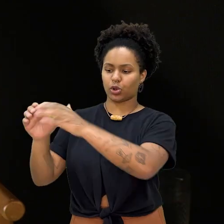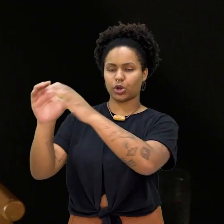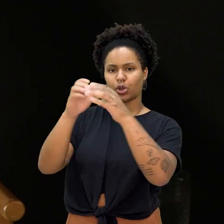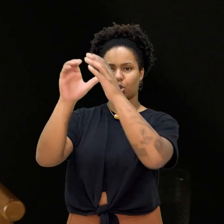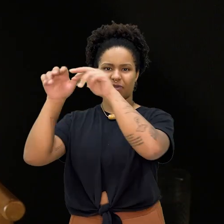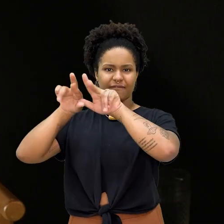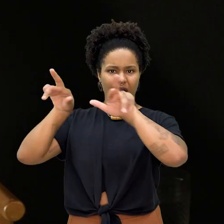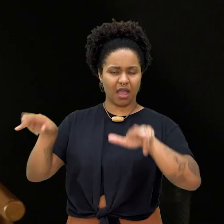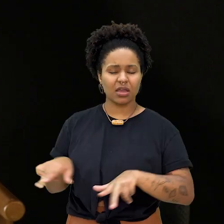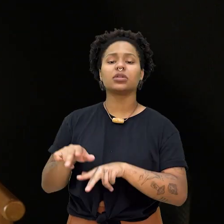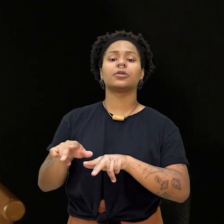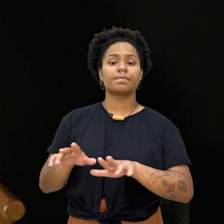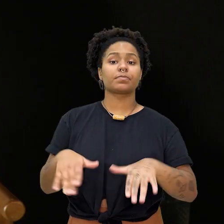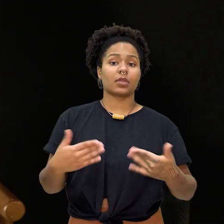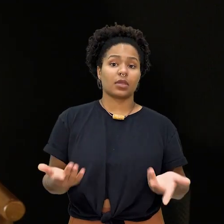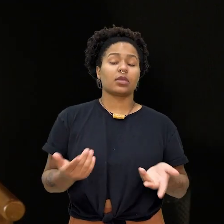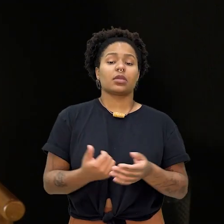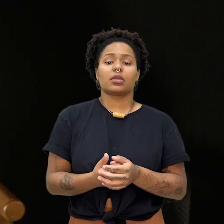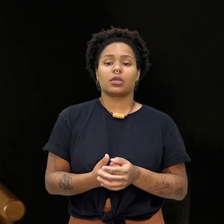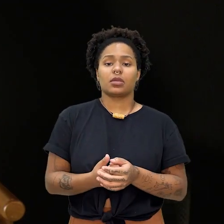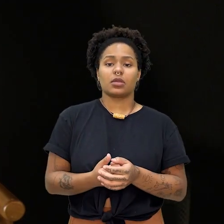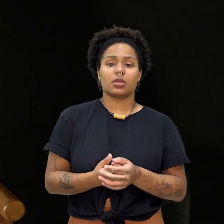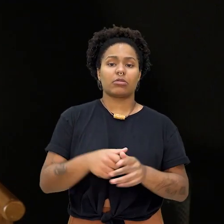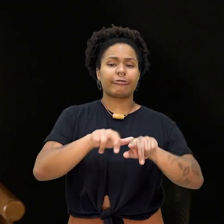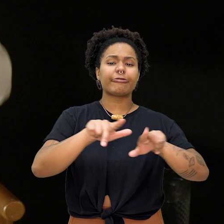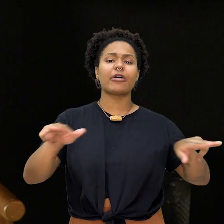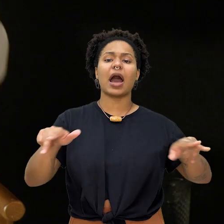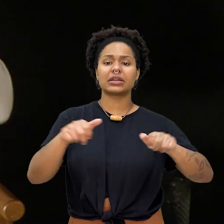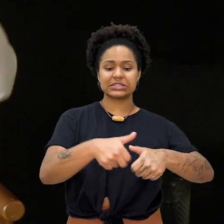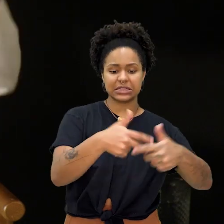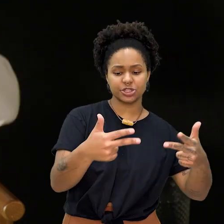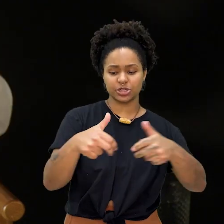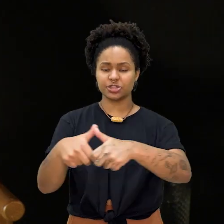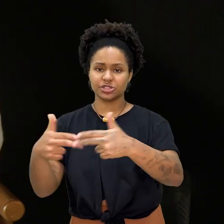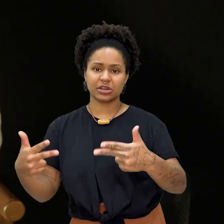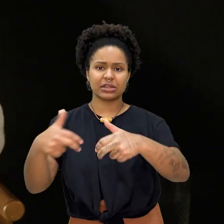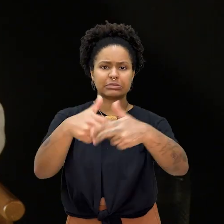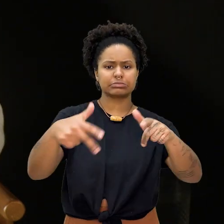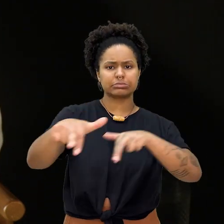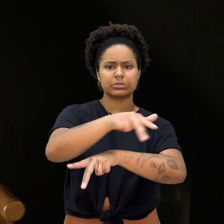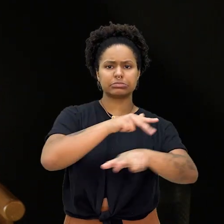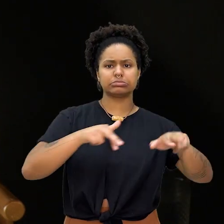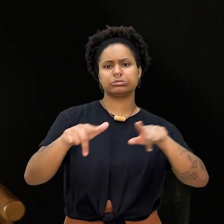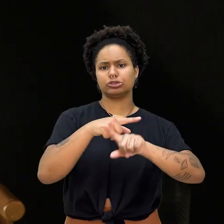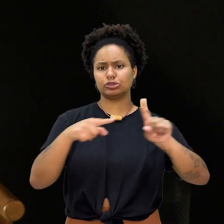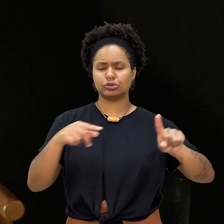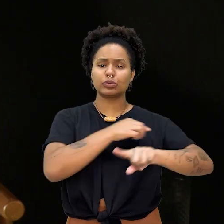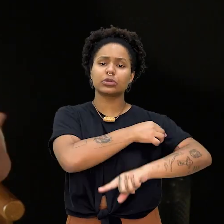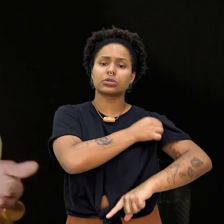colônias, e com várias etnias, né, divididas pela